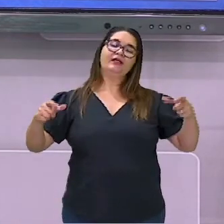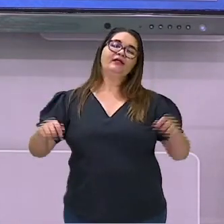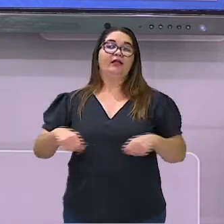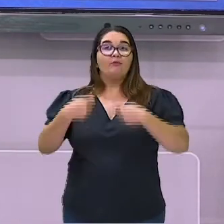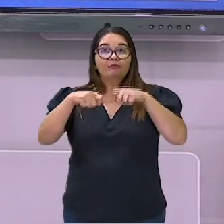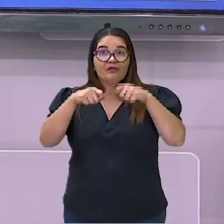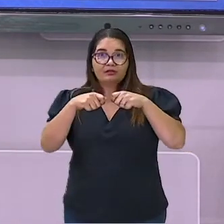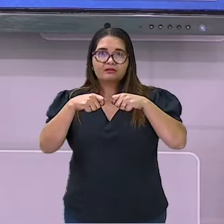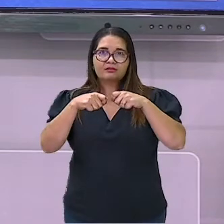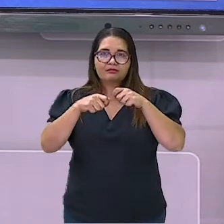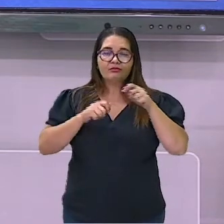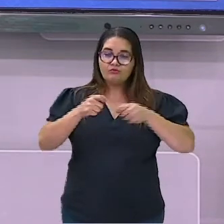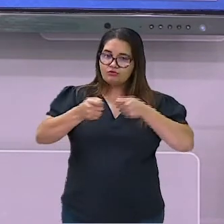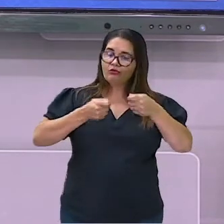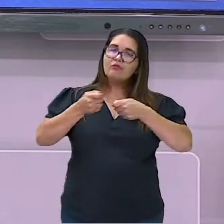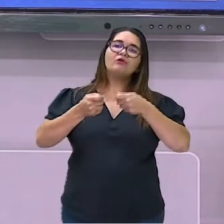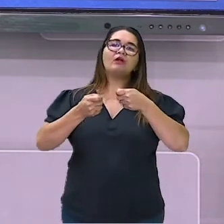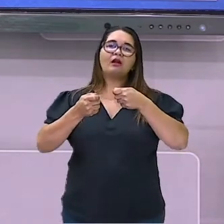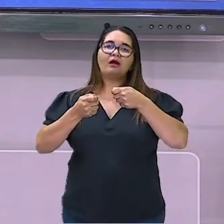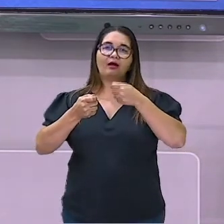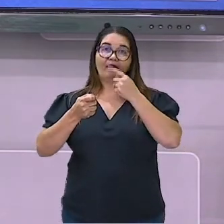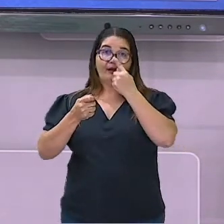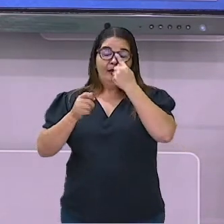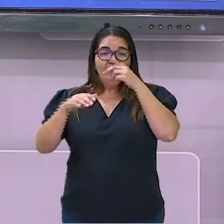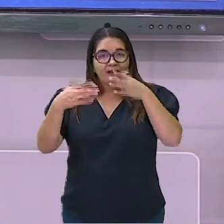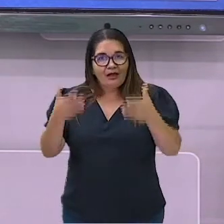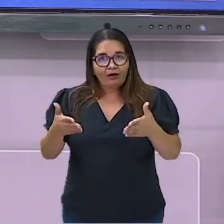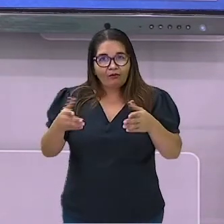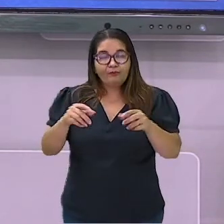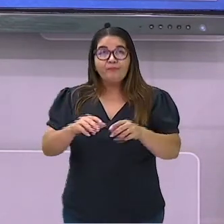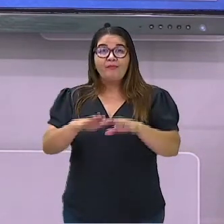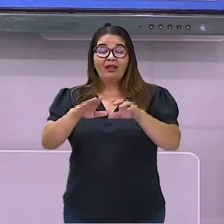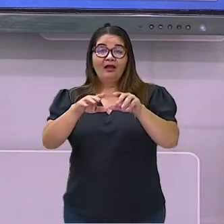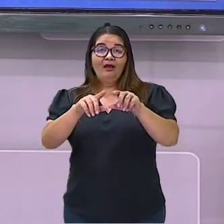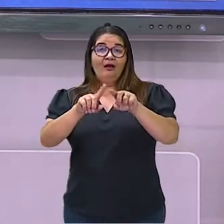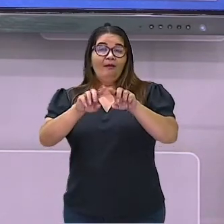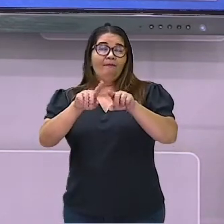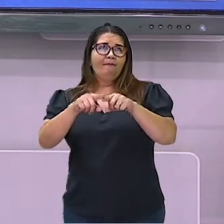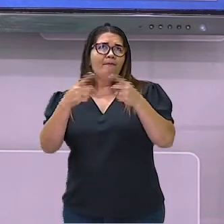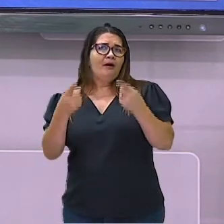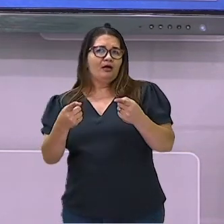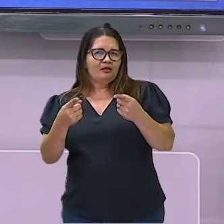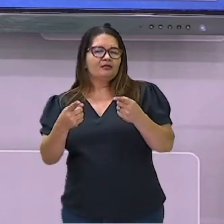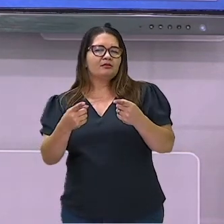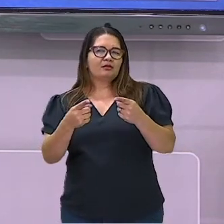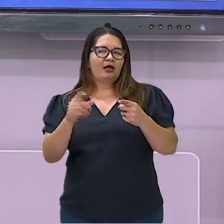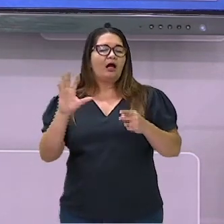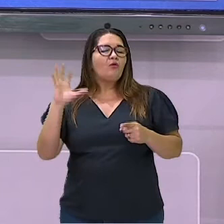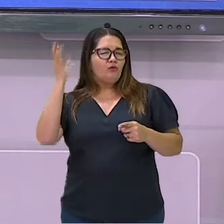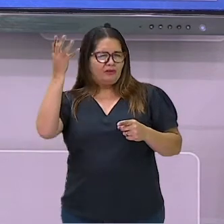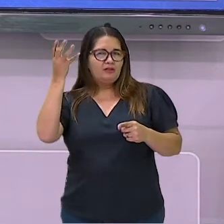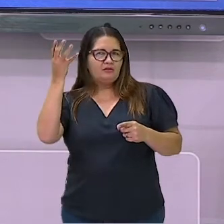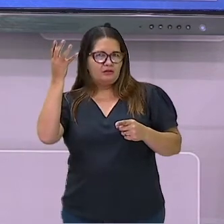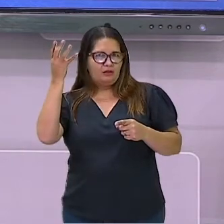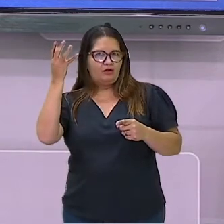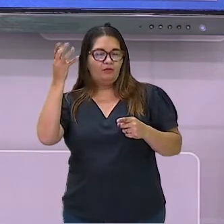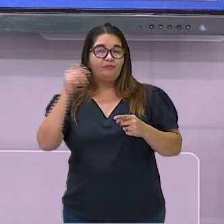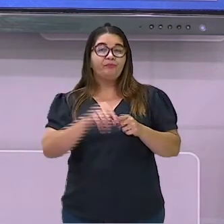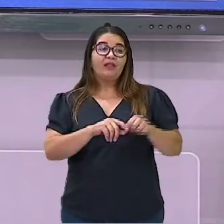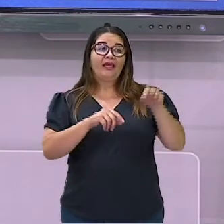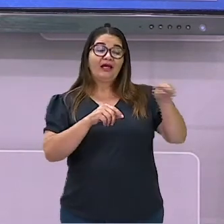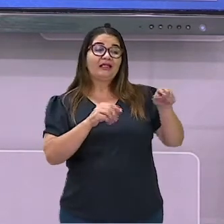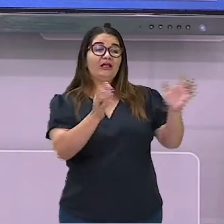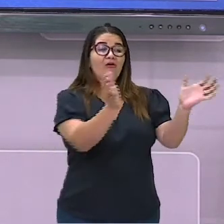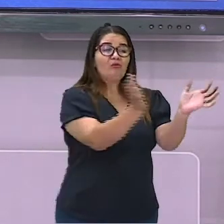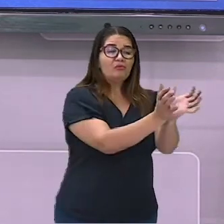América Portuguesa. Porém, o fracasso das capitanias hereditárias, apesar dos vários